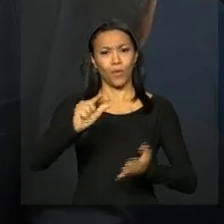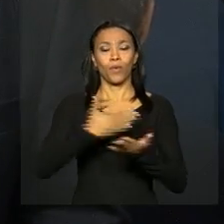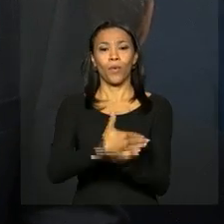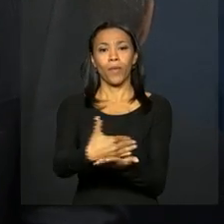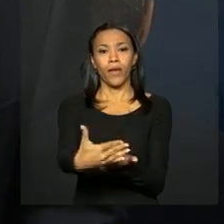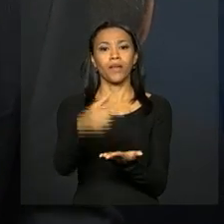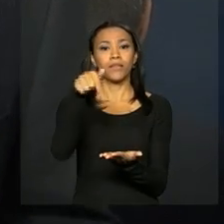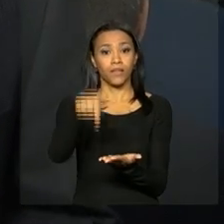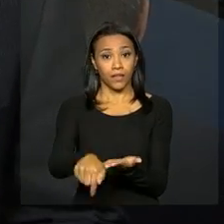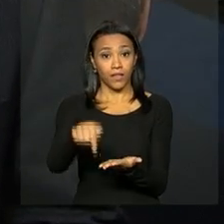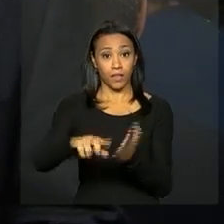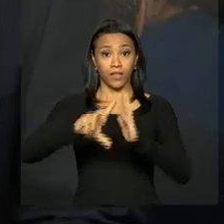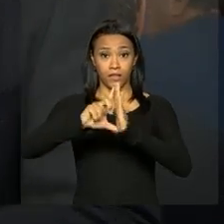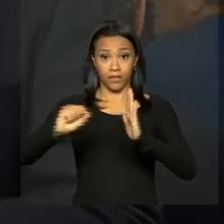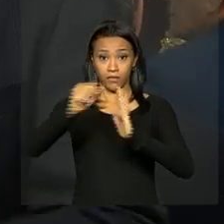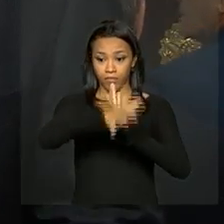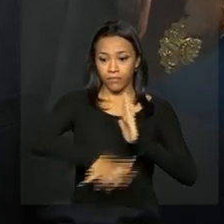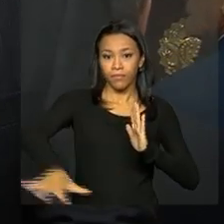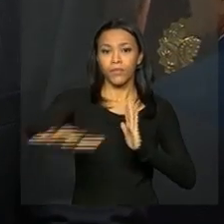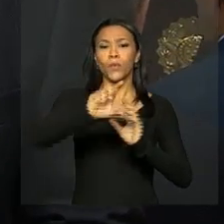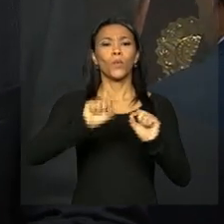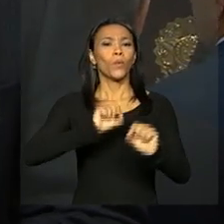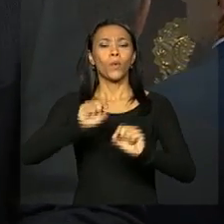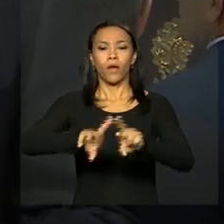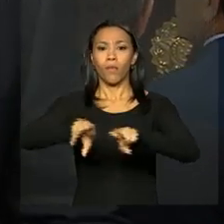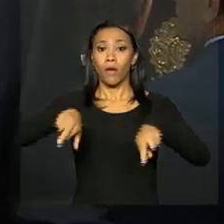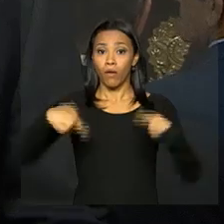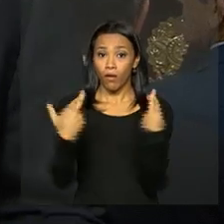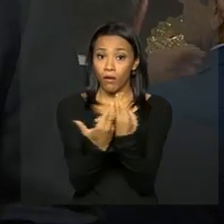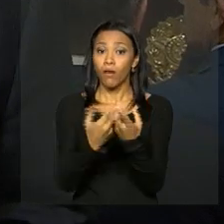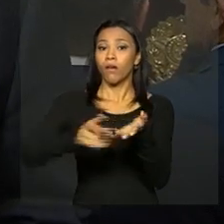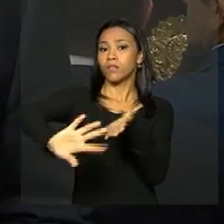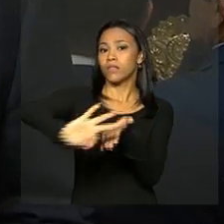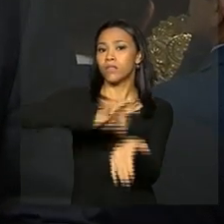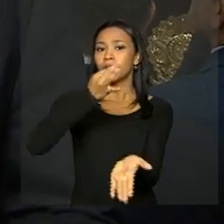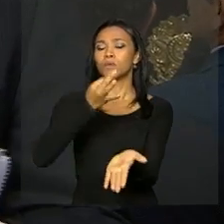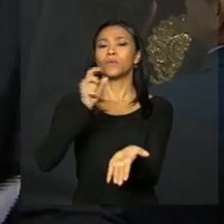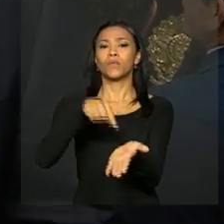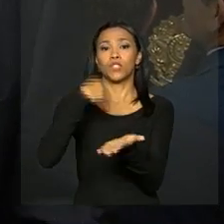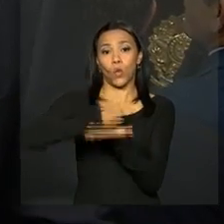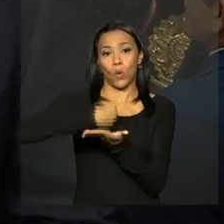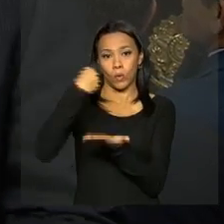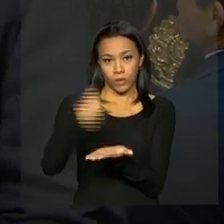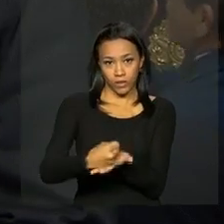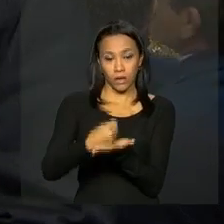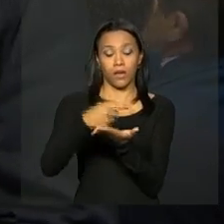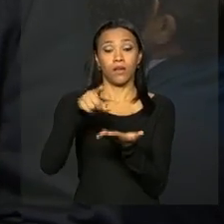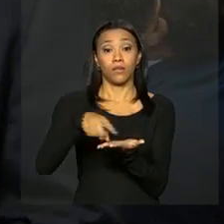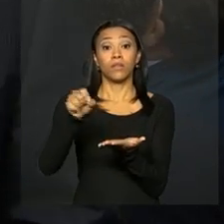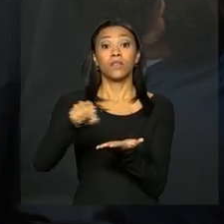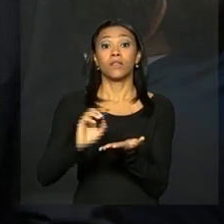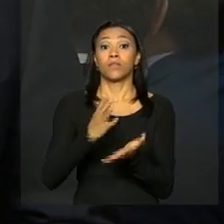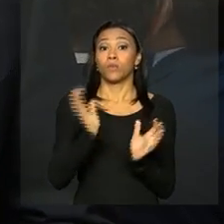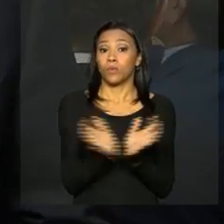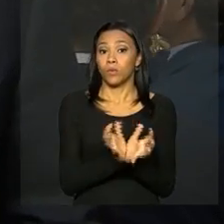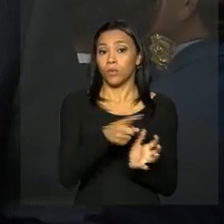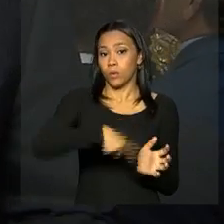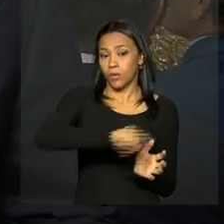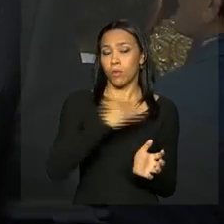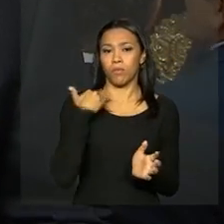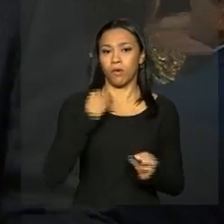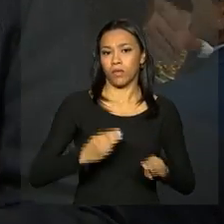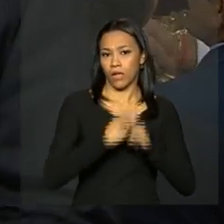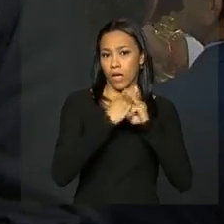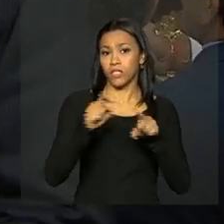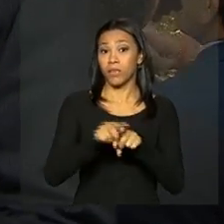do Planalto, de onde nós falamos agora, essa cerimônia de assinatura de contratos de patrocínio entre a Caixa Econômica Federal